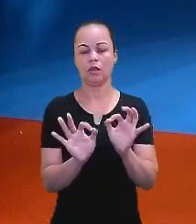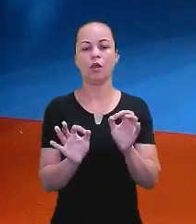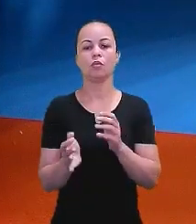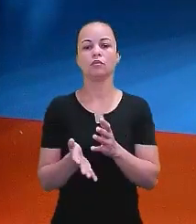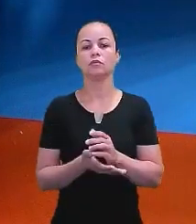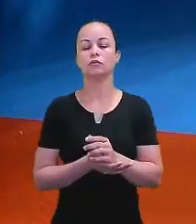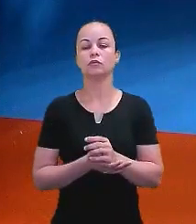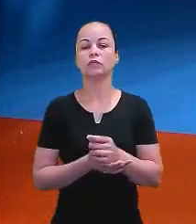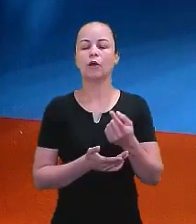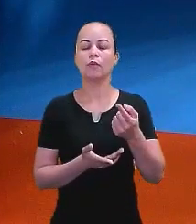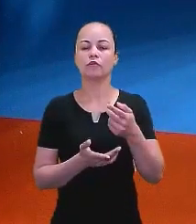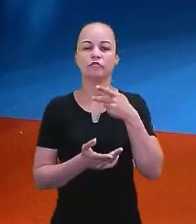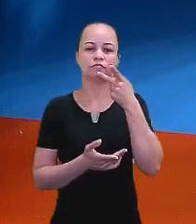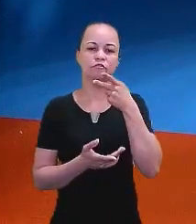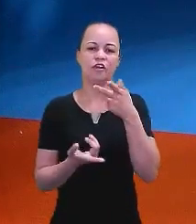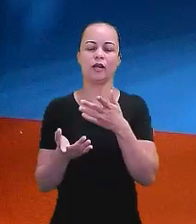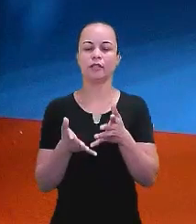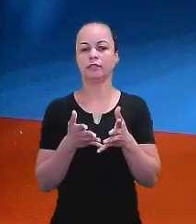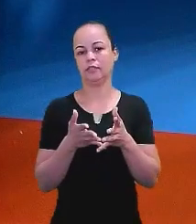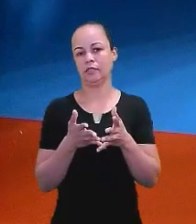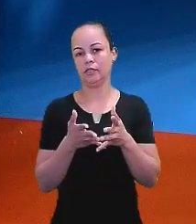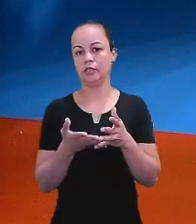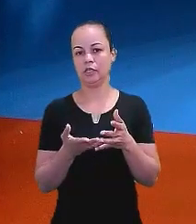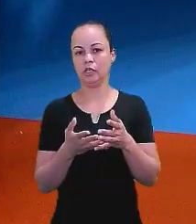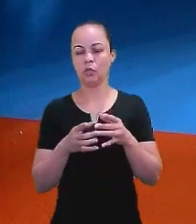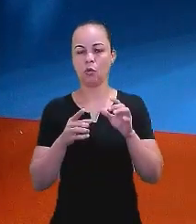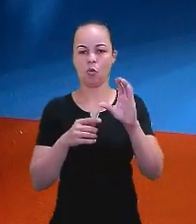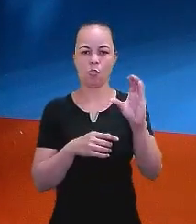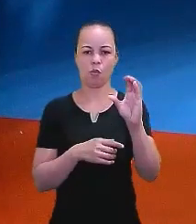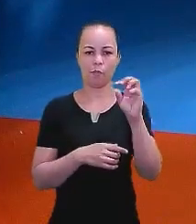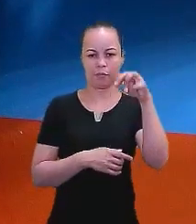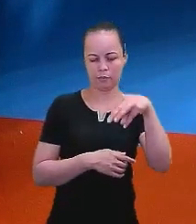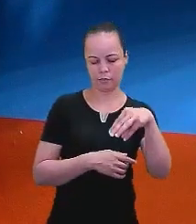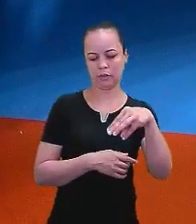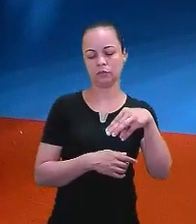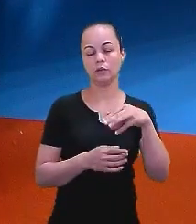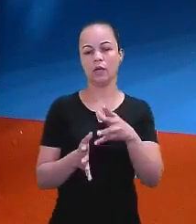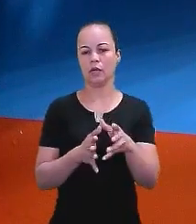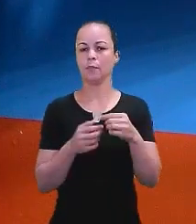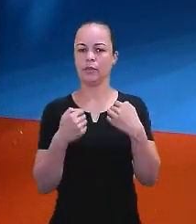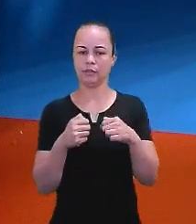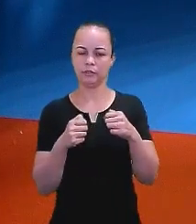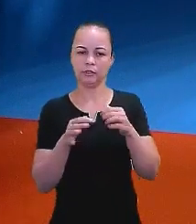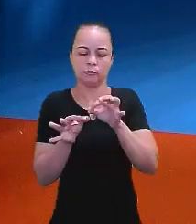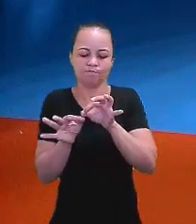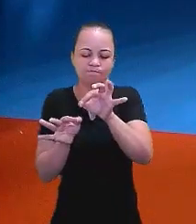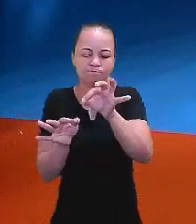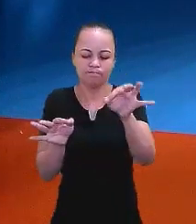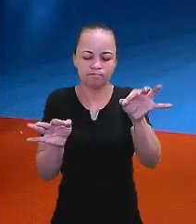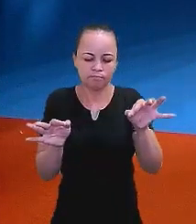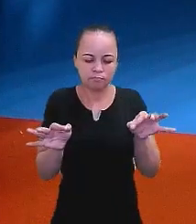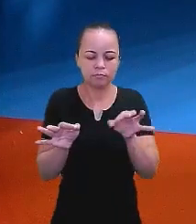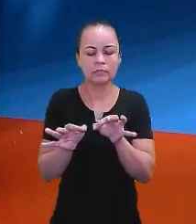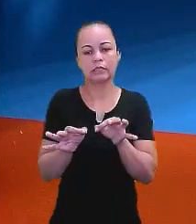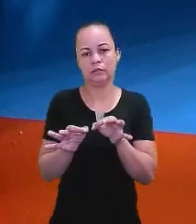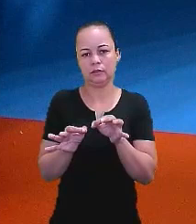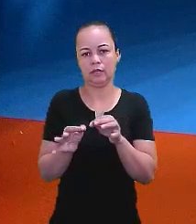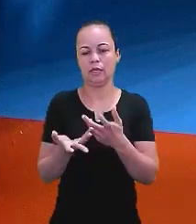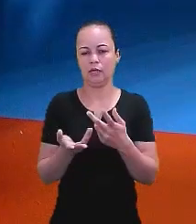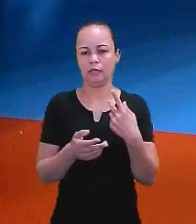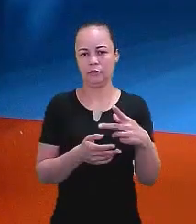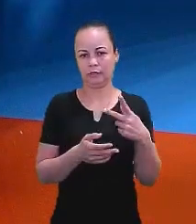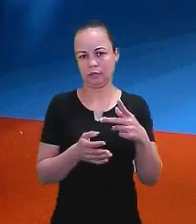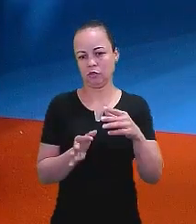de comprimento. Se ele está falando de comprimento, eu preciso da medida do comprimento e da largura, né, e de